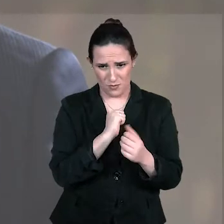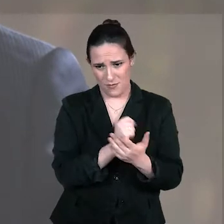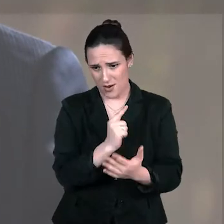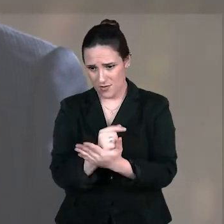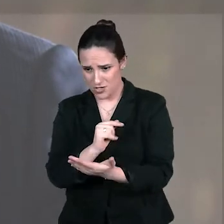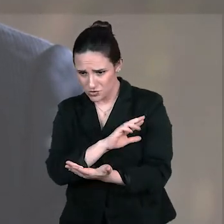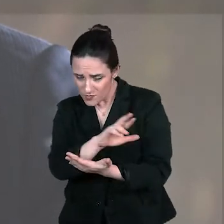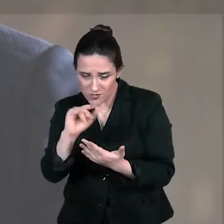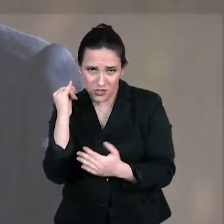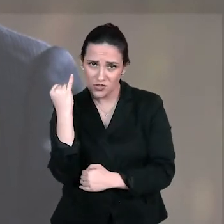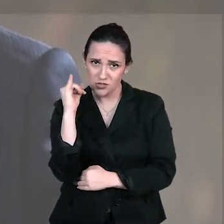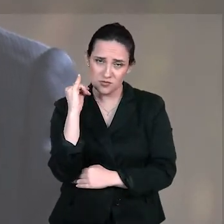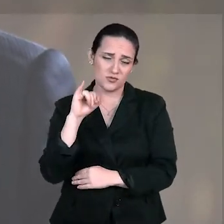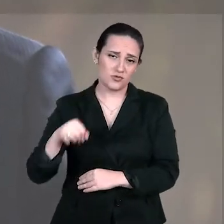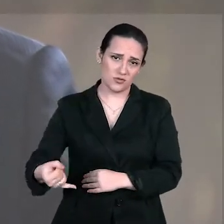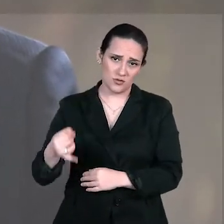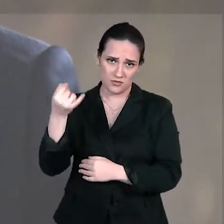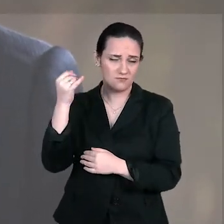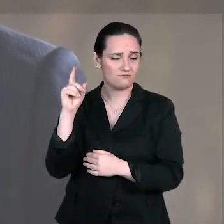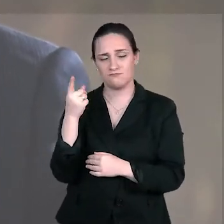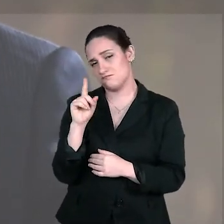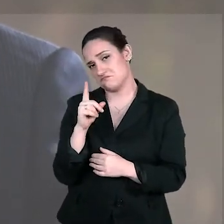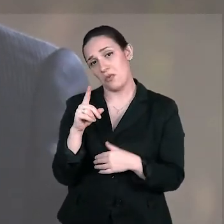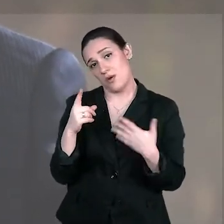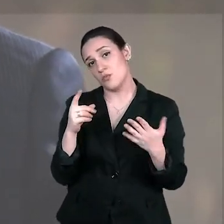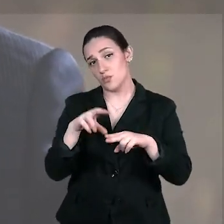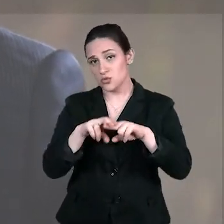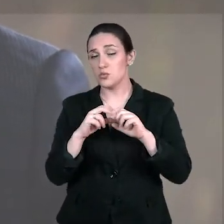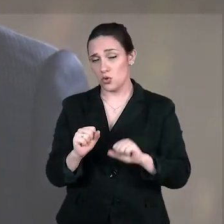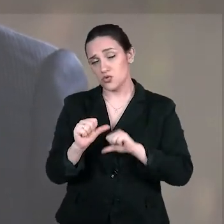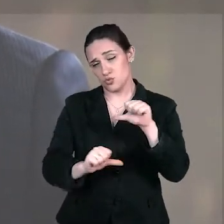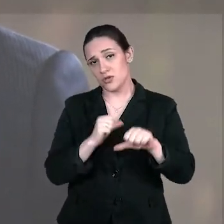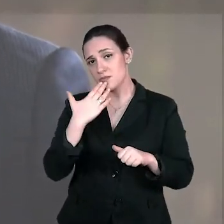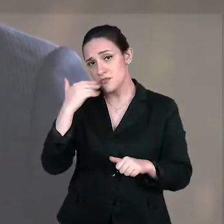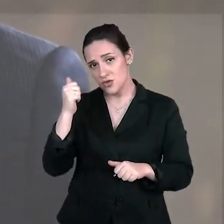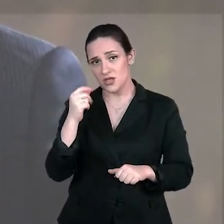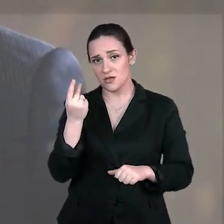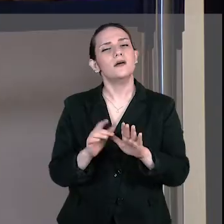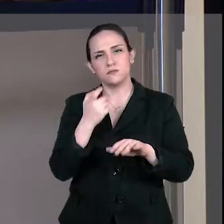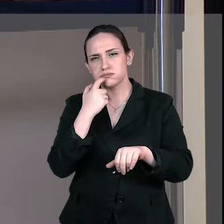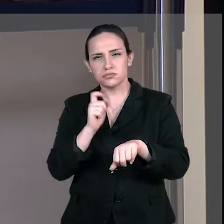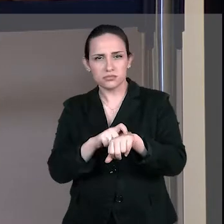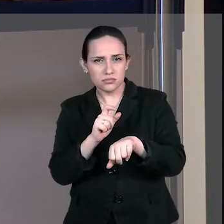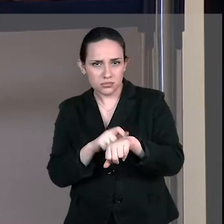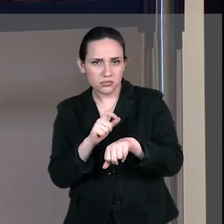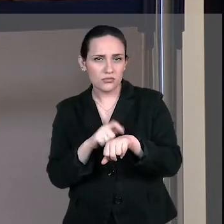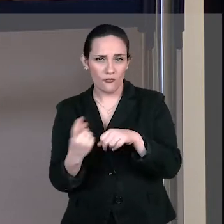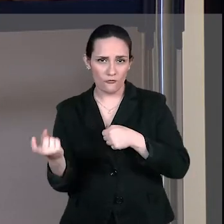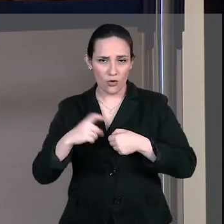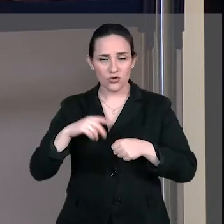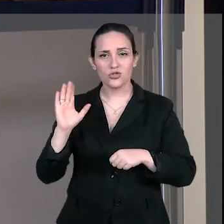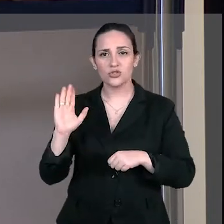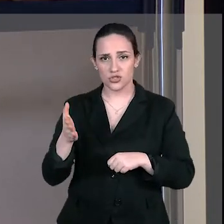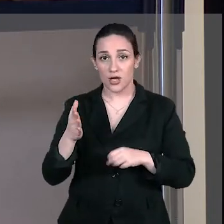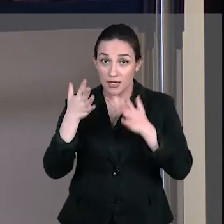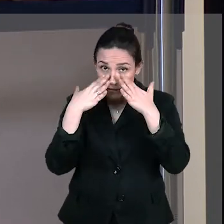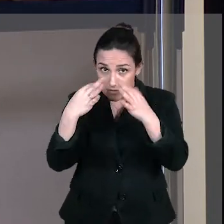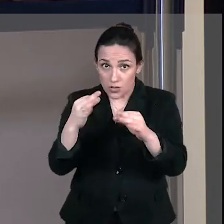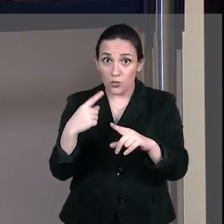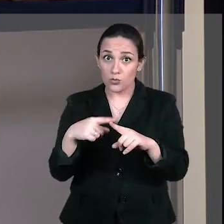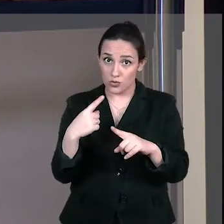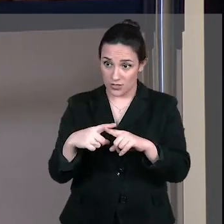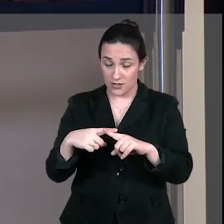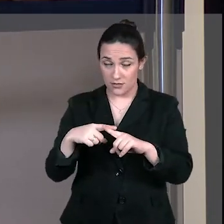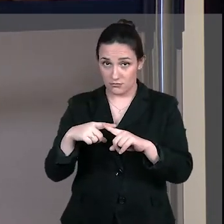tributário, e isso pode vir a reverter no preço final dos bens e dos serviços. Nós voltamos já já, você deve ficar de